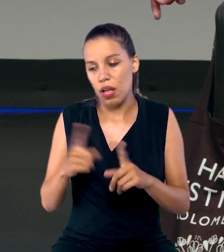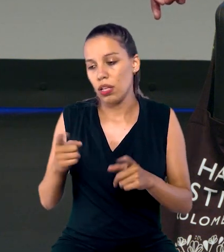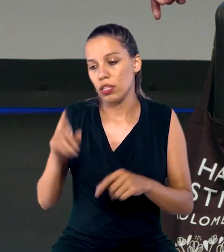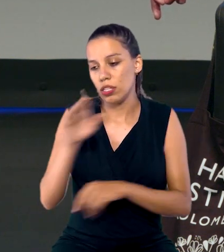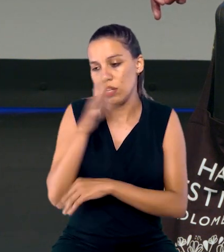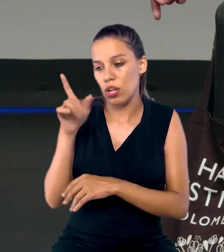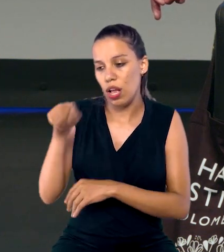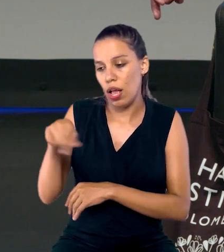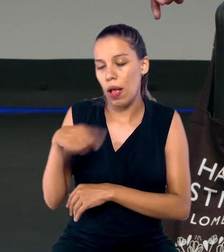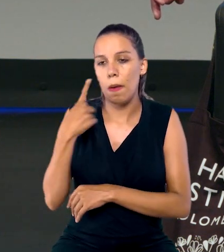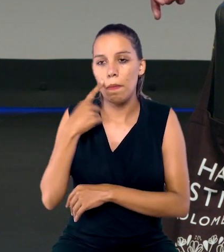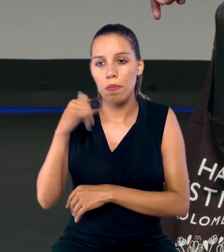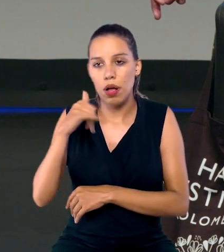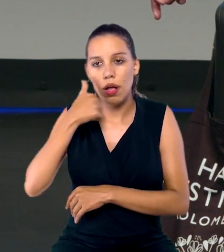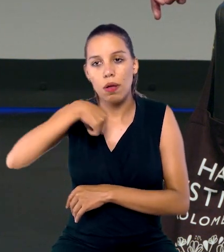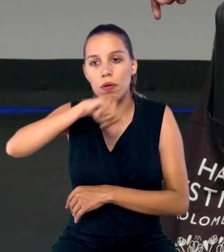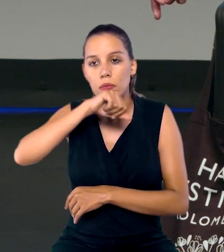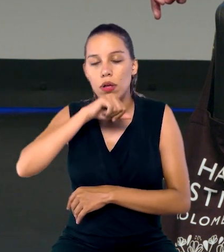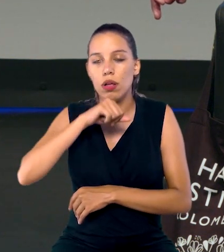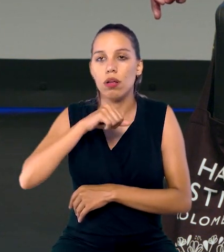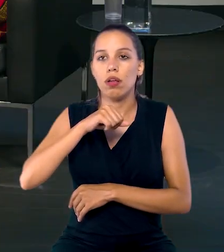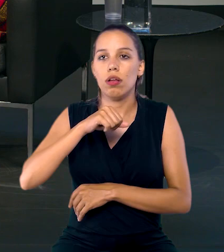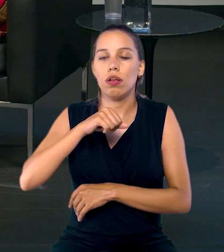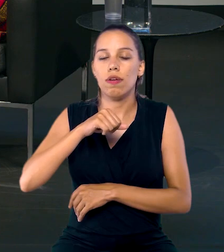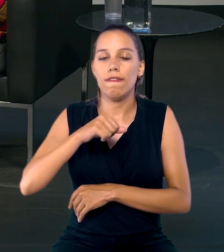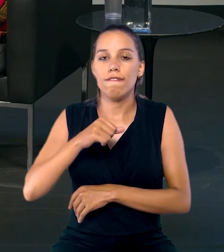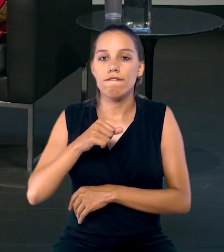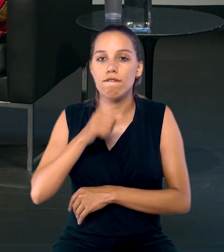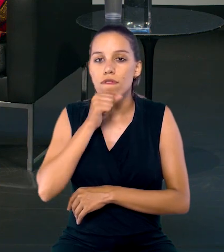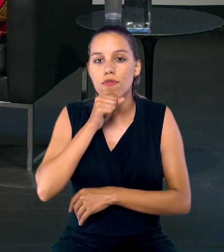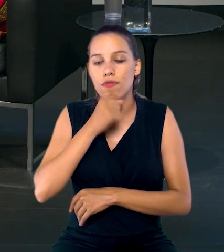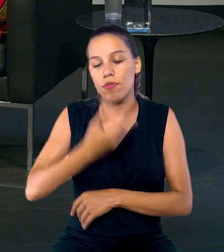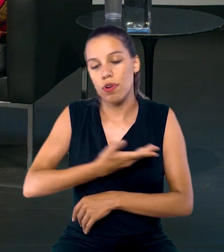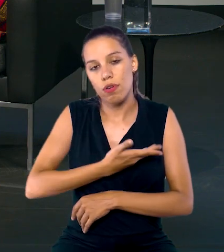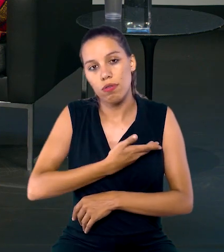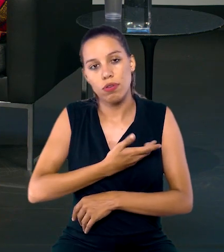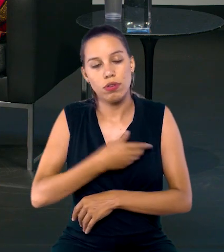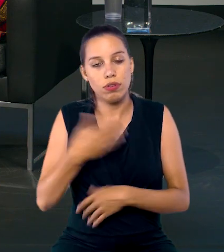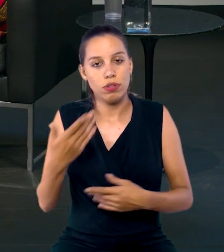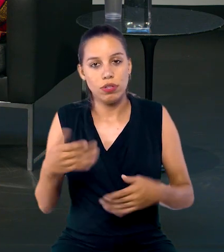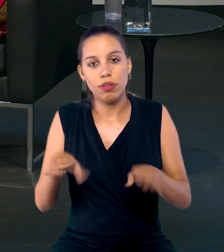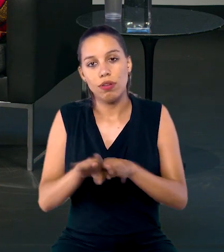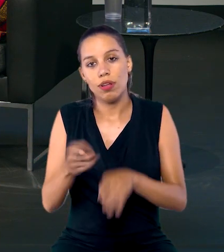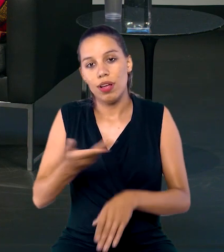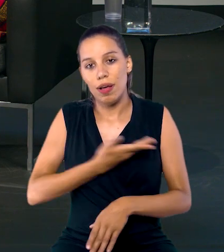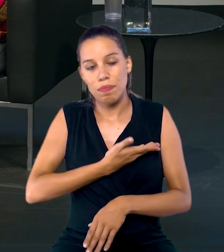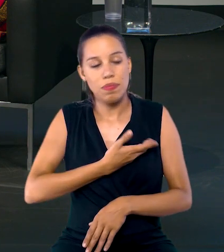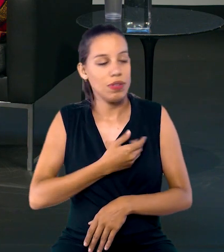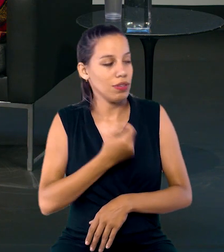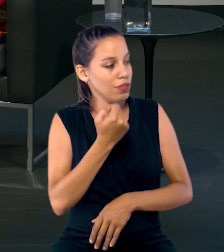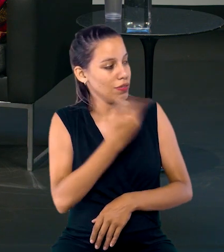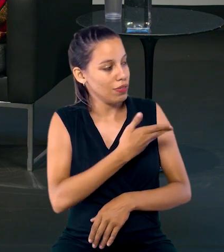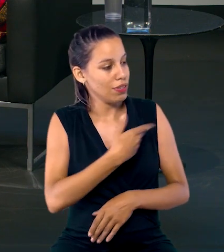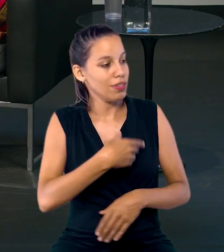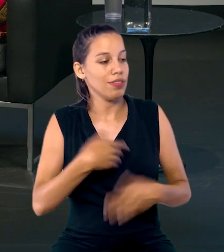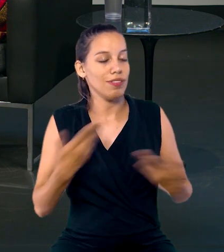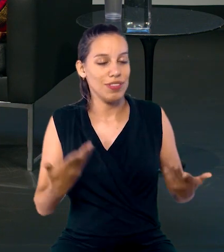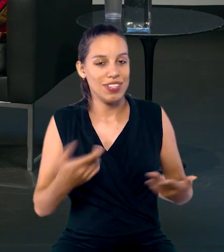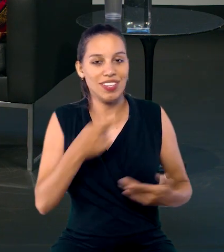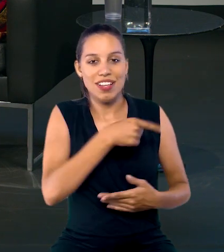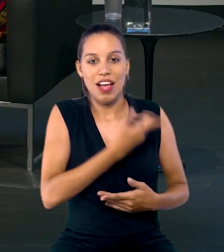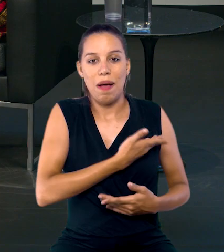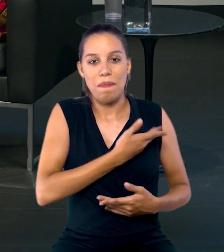de pai, mãe, avô e amigo. É assim que a gente te chama também, de nossa amiga. Obrigada, querida. Nossa.